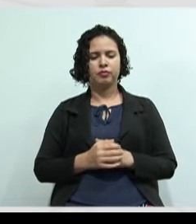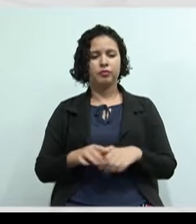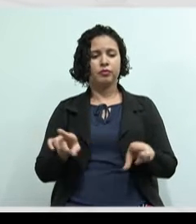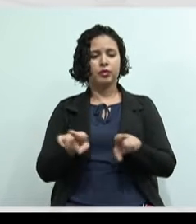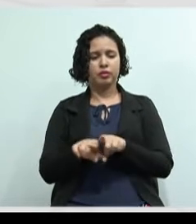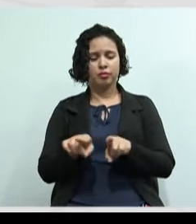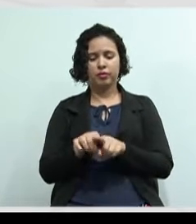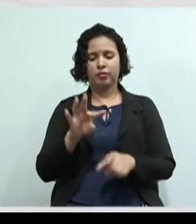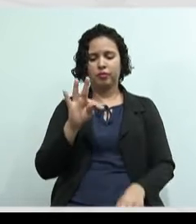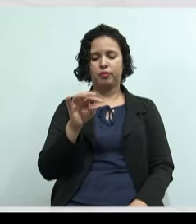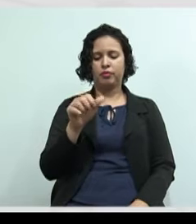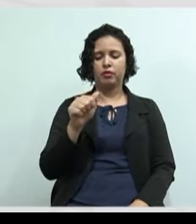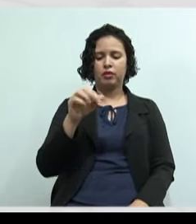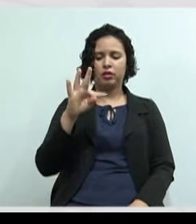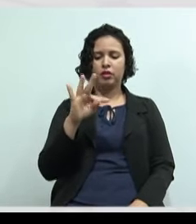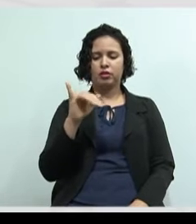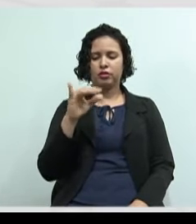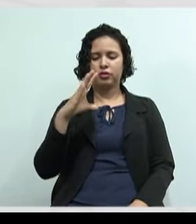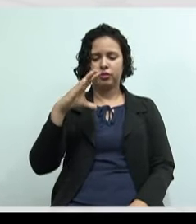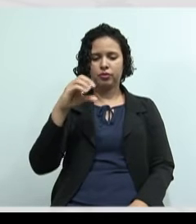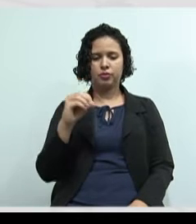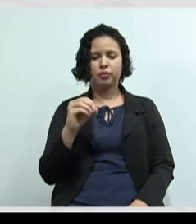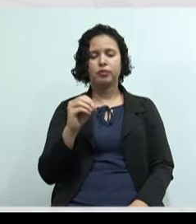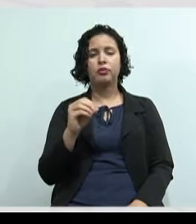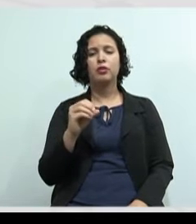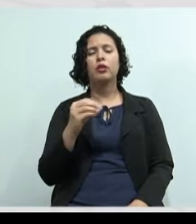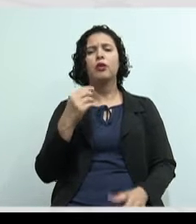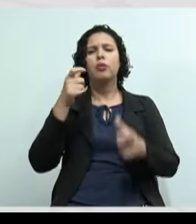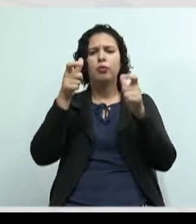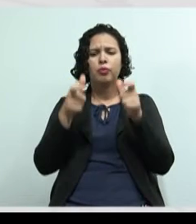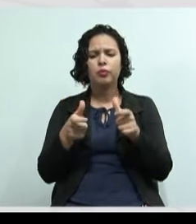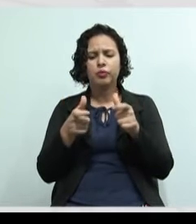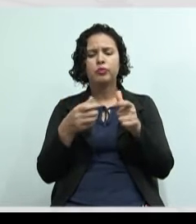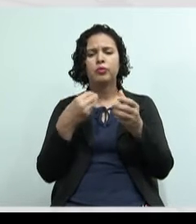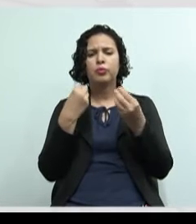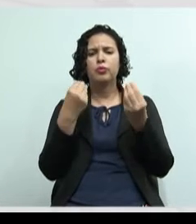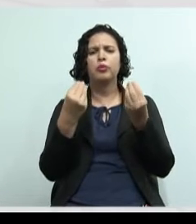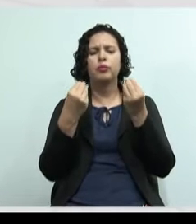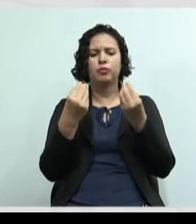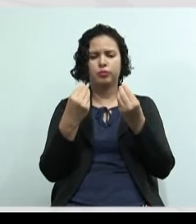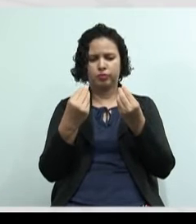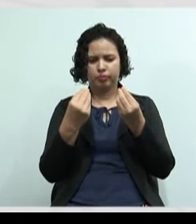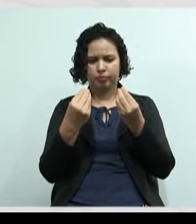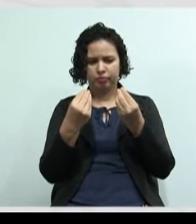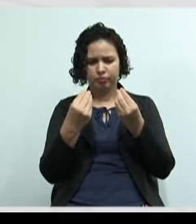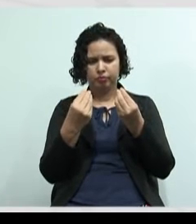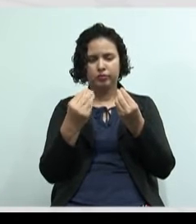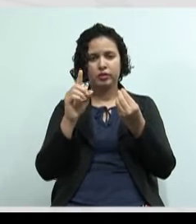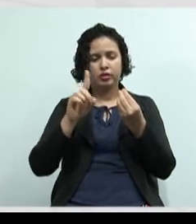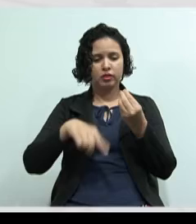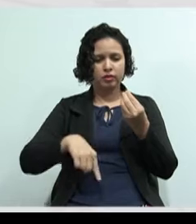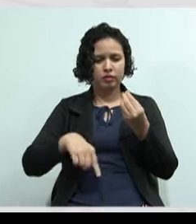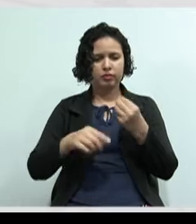tático ele já trabalha o onde, né? E como serão feitas essas ações para o estratégico.